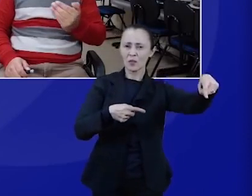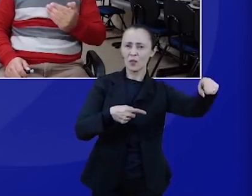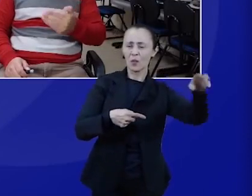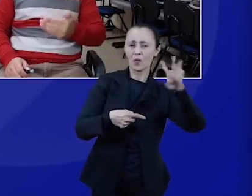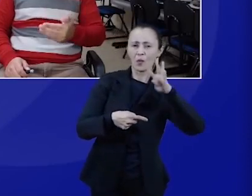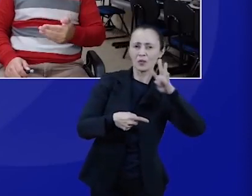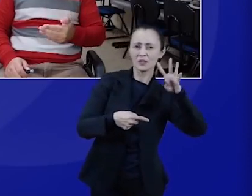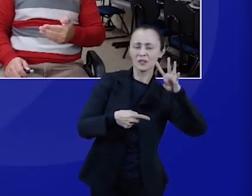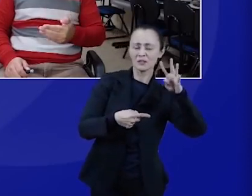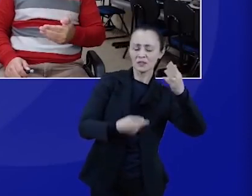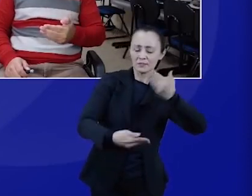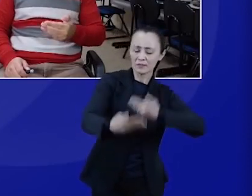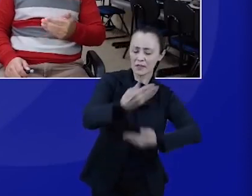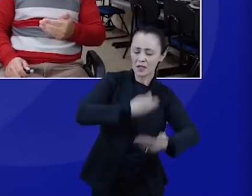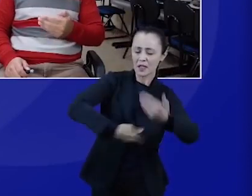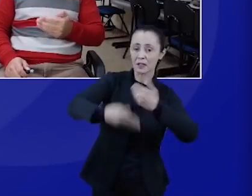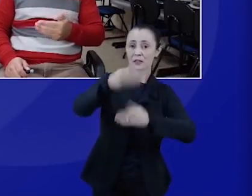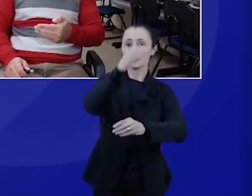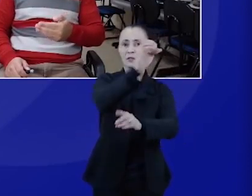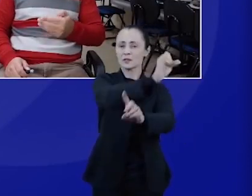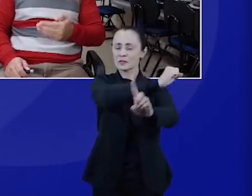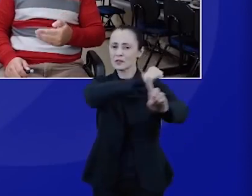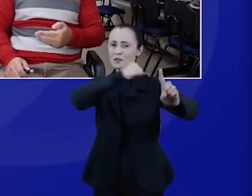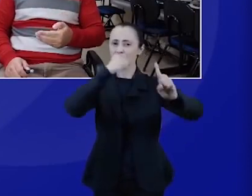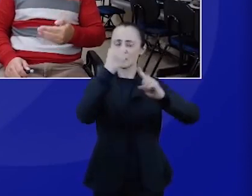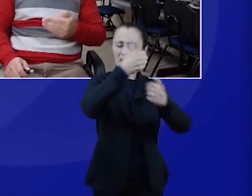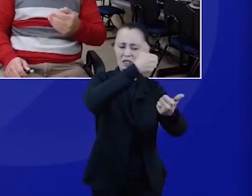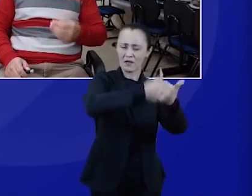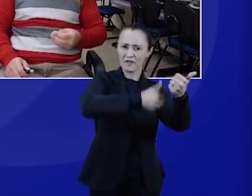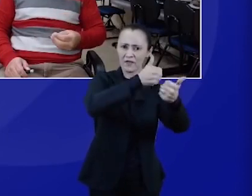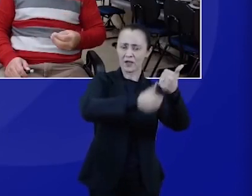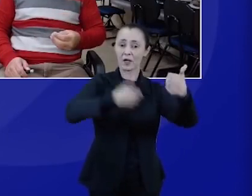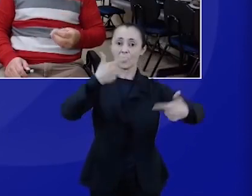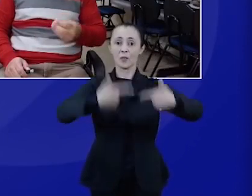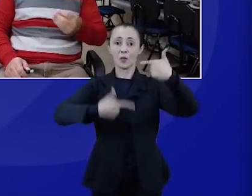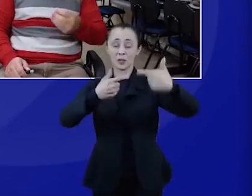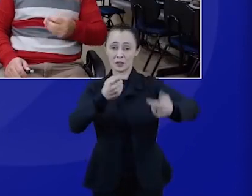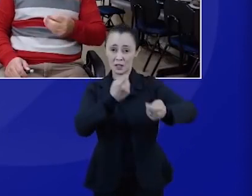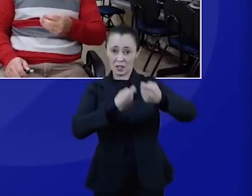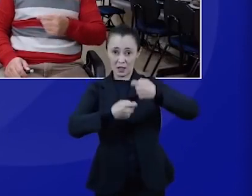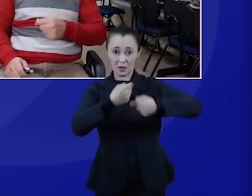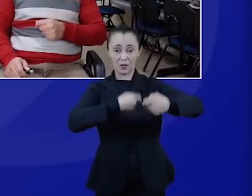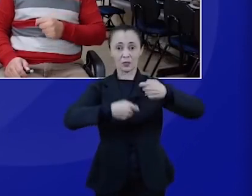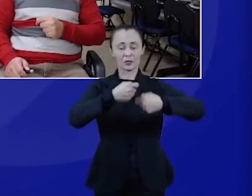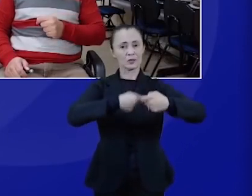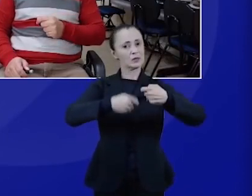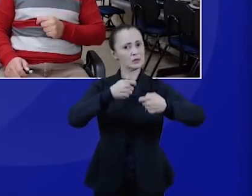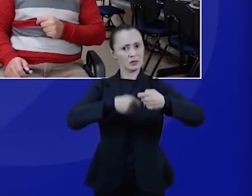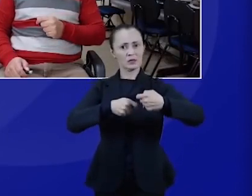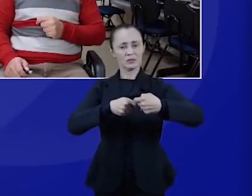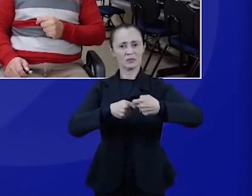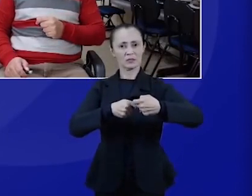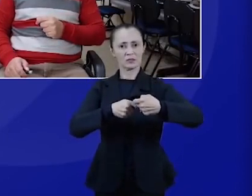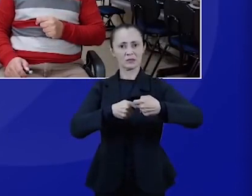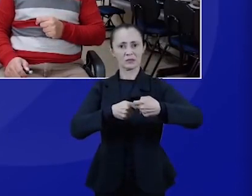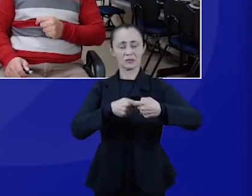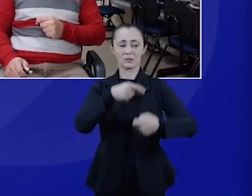as relações sociais e as reflexões políticas, econômicas e morais da educação do